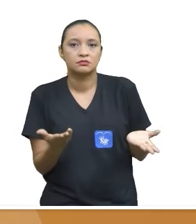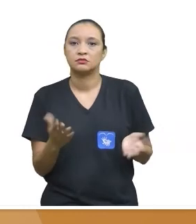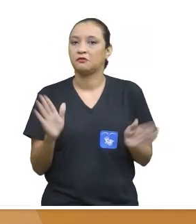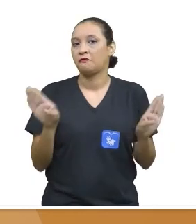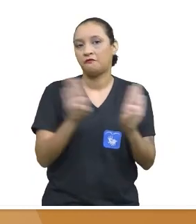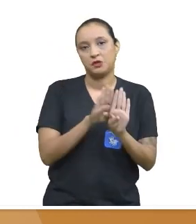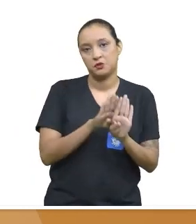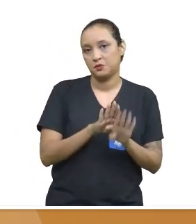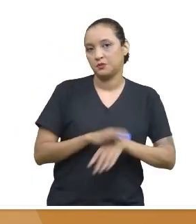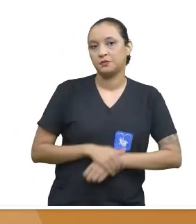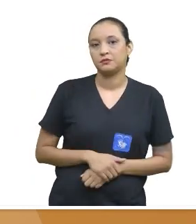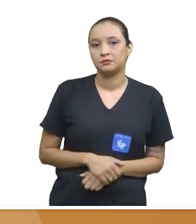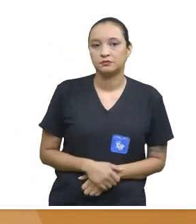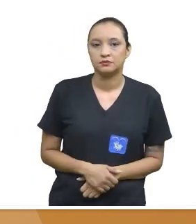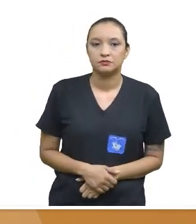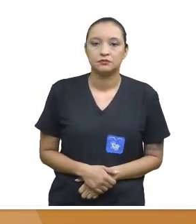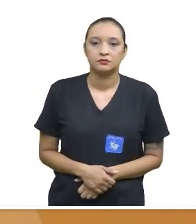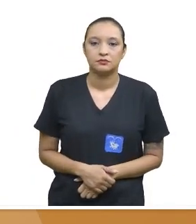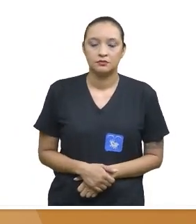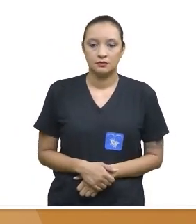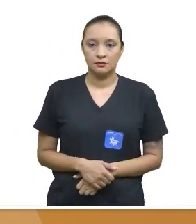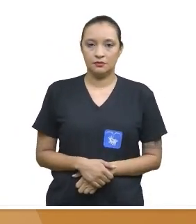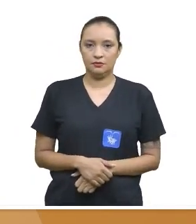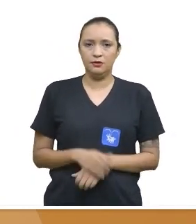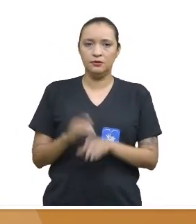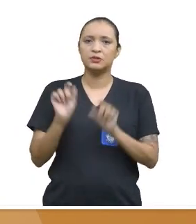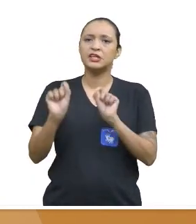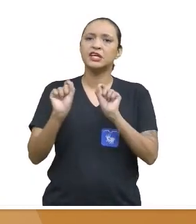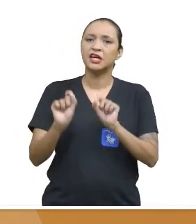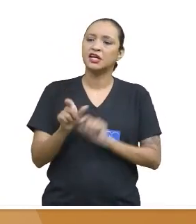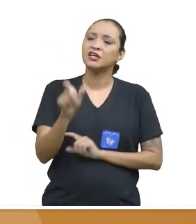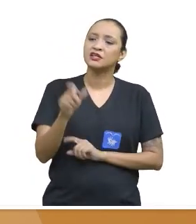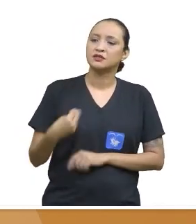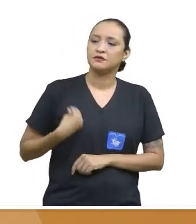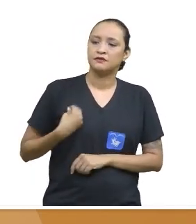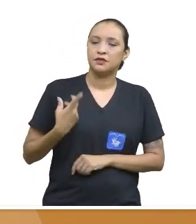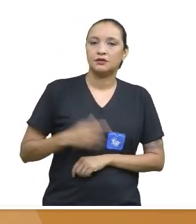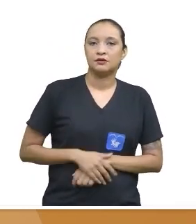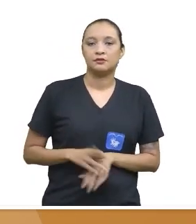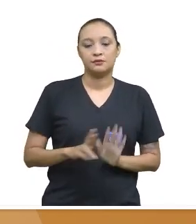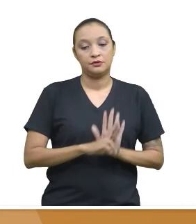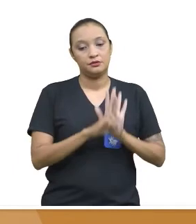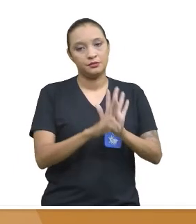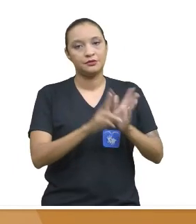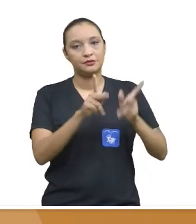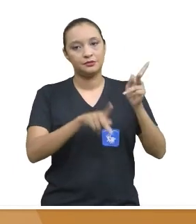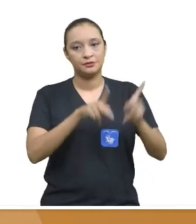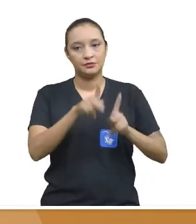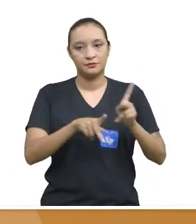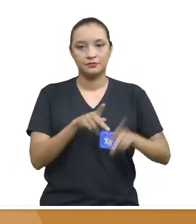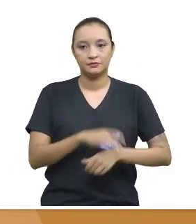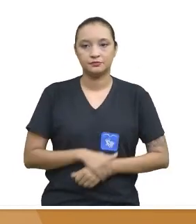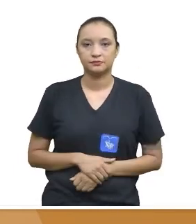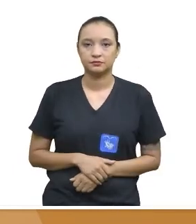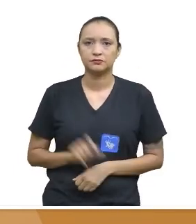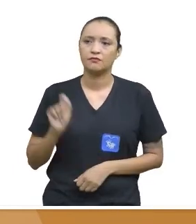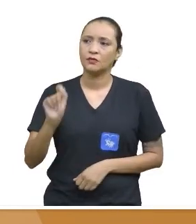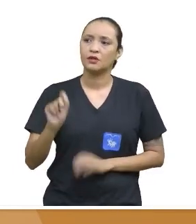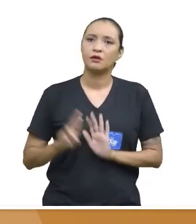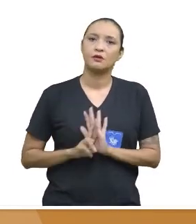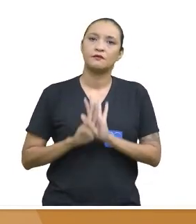fechado? Quem estava no Congresso, teoricamente, os representantes do povo. Quem vai representar o